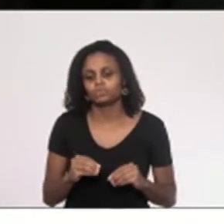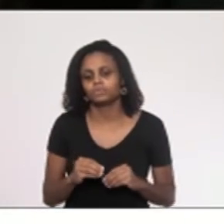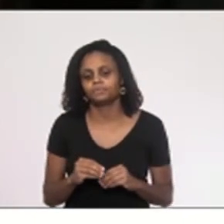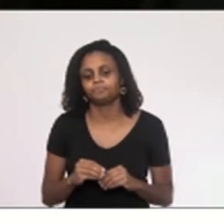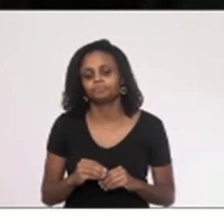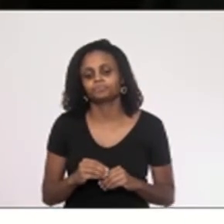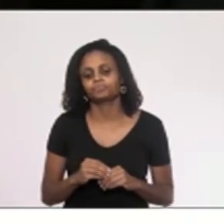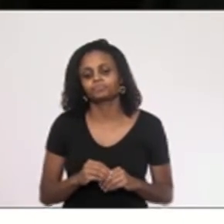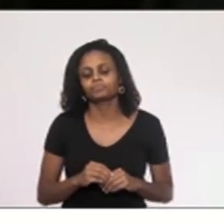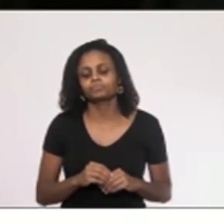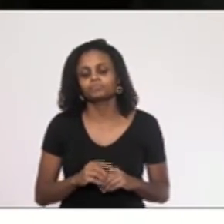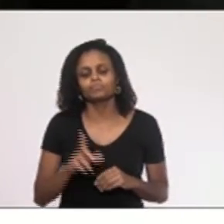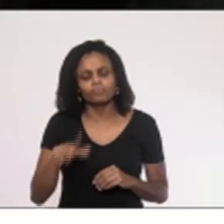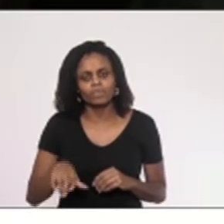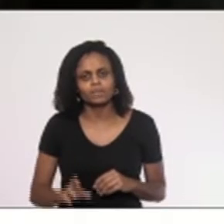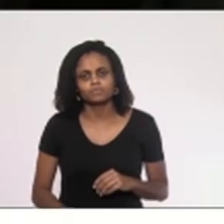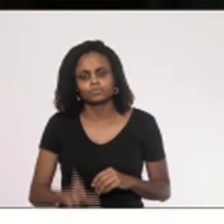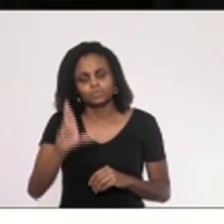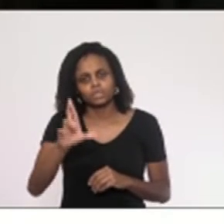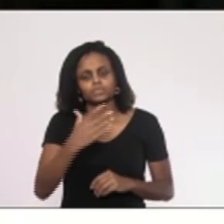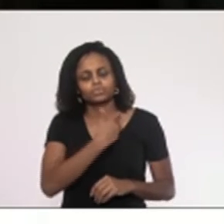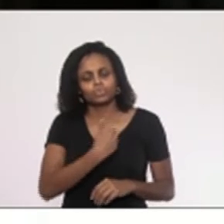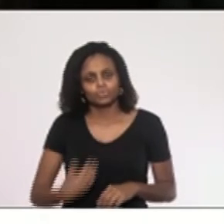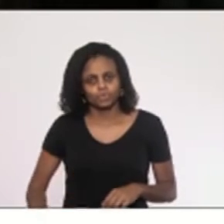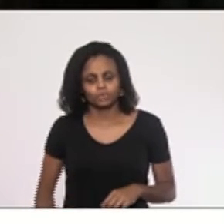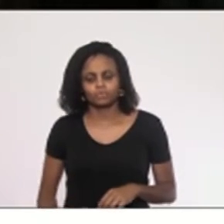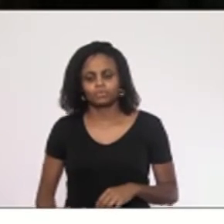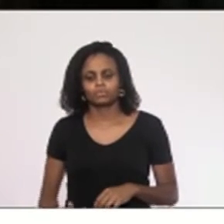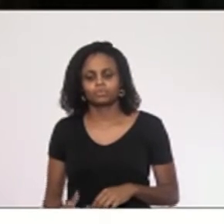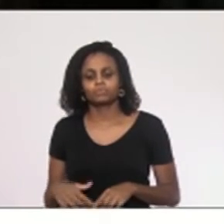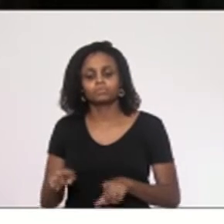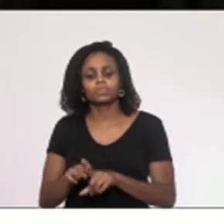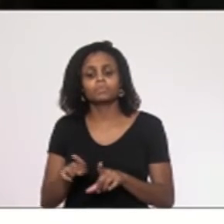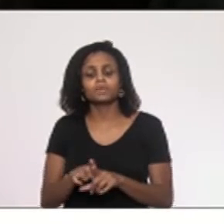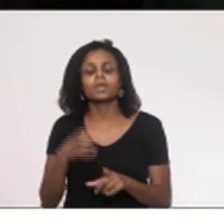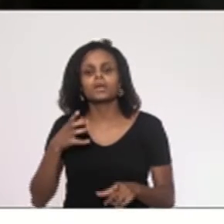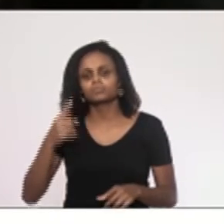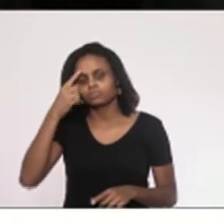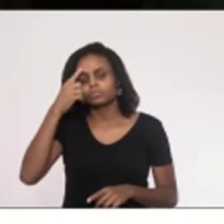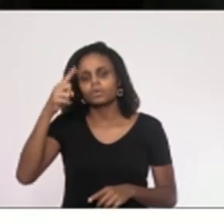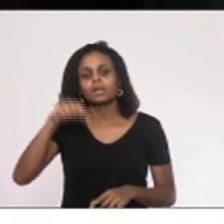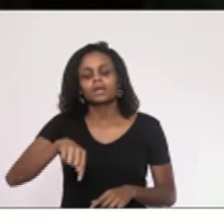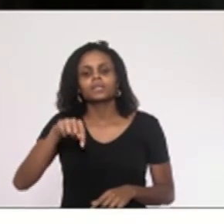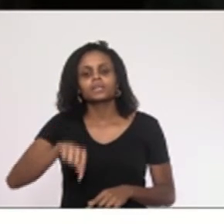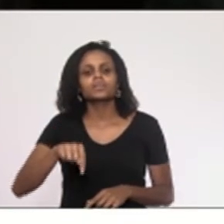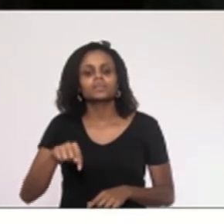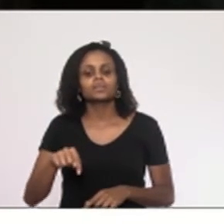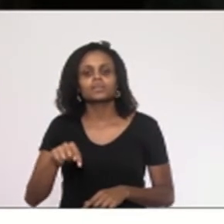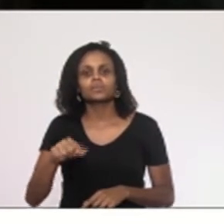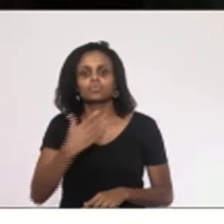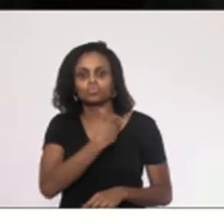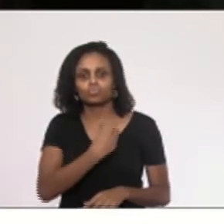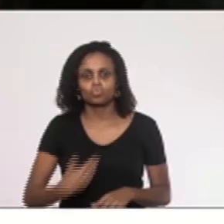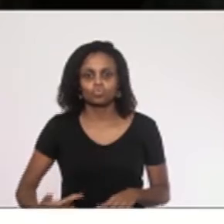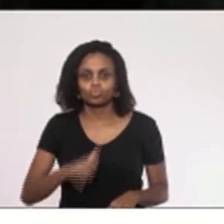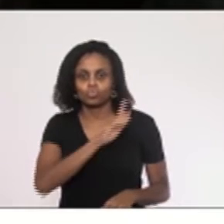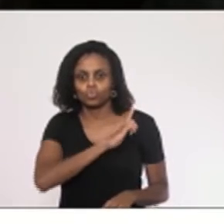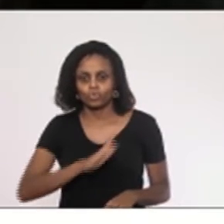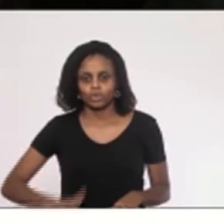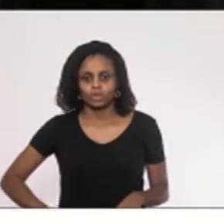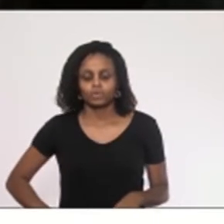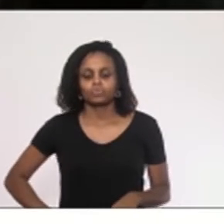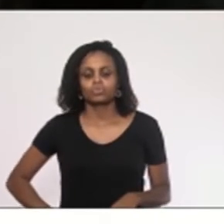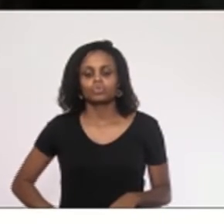ser a responsabilidade do governo. E quero resgatar aqui uma fala do governador em